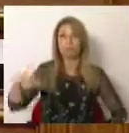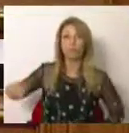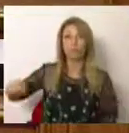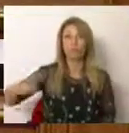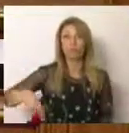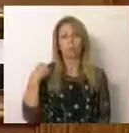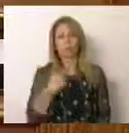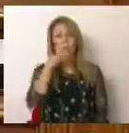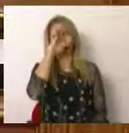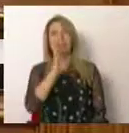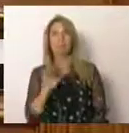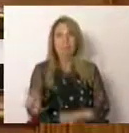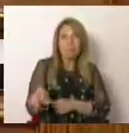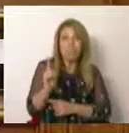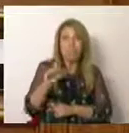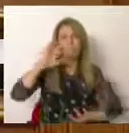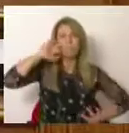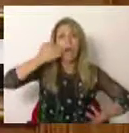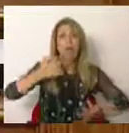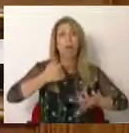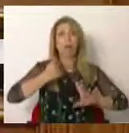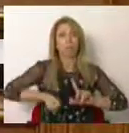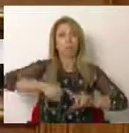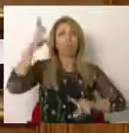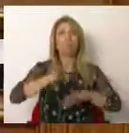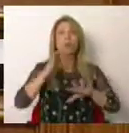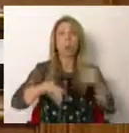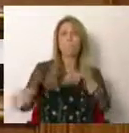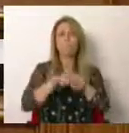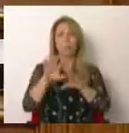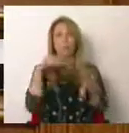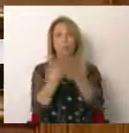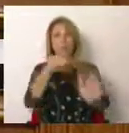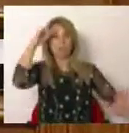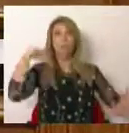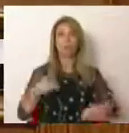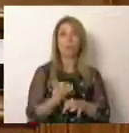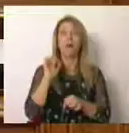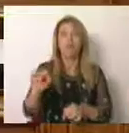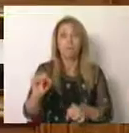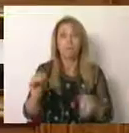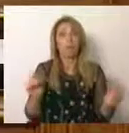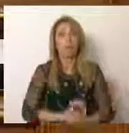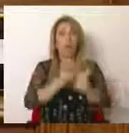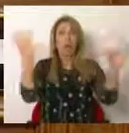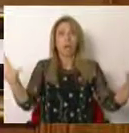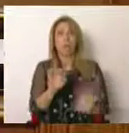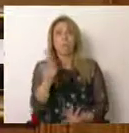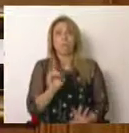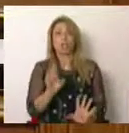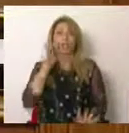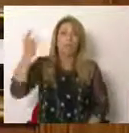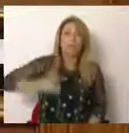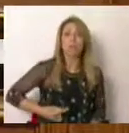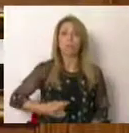tão massacrados por determinadas políticas que liquidam e dificultam a sua atividade, é evidente que é também uma questão que deve